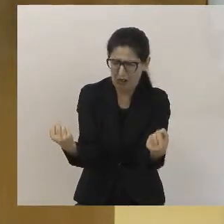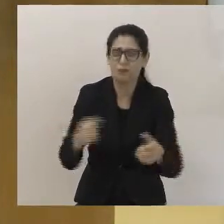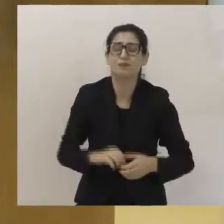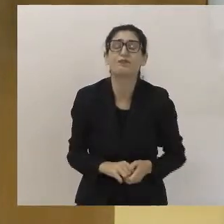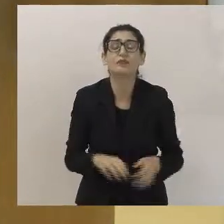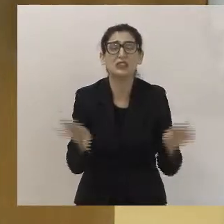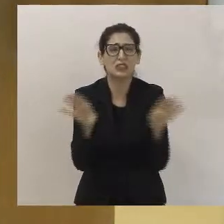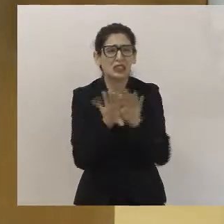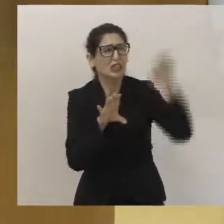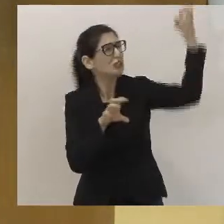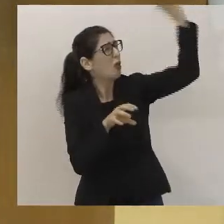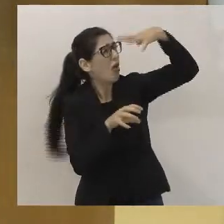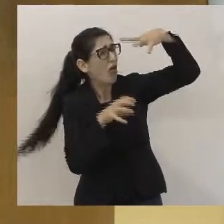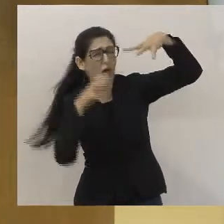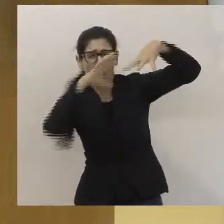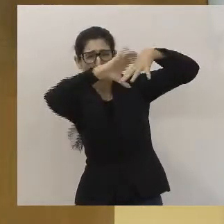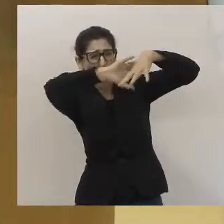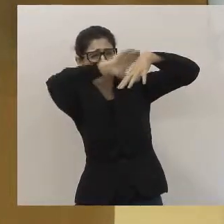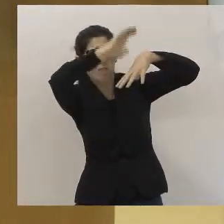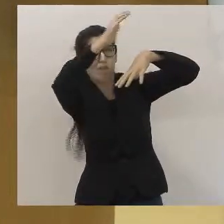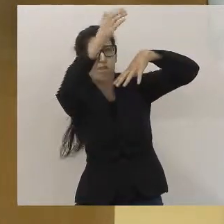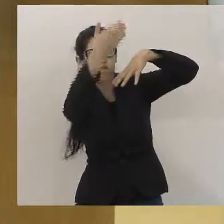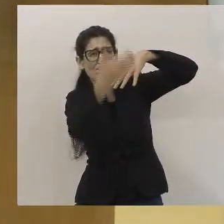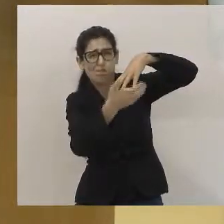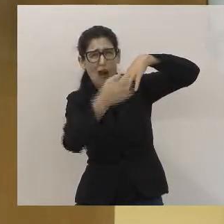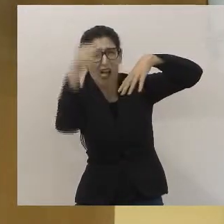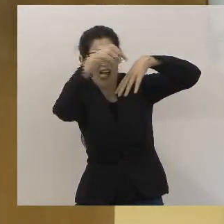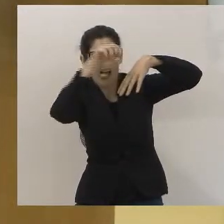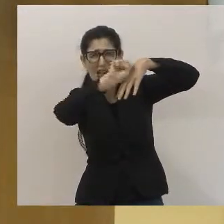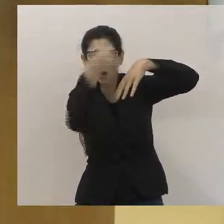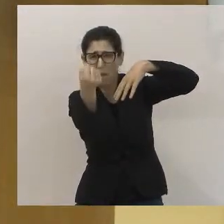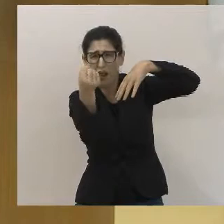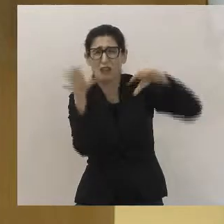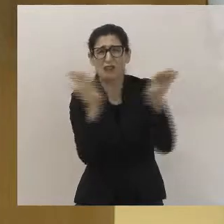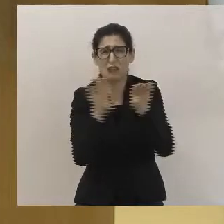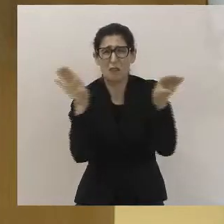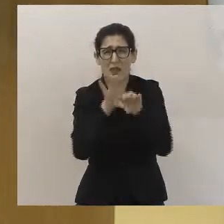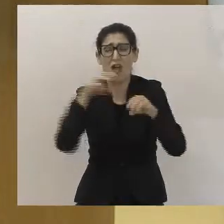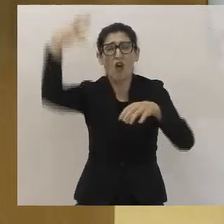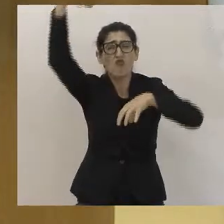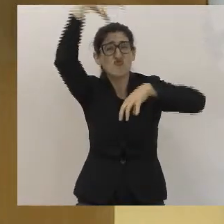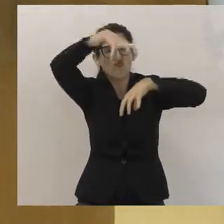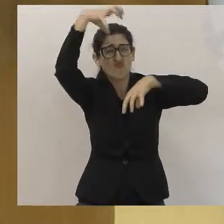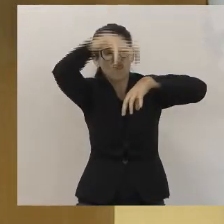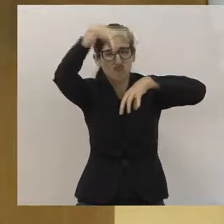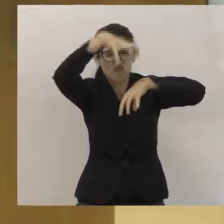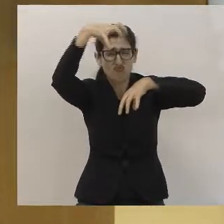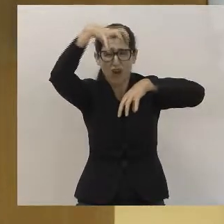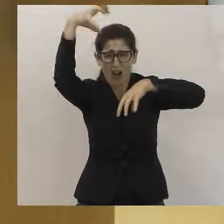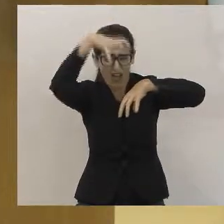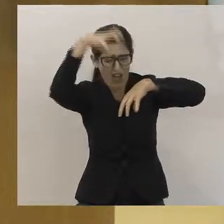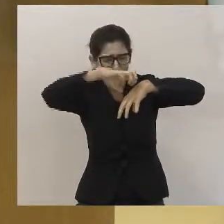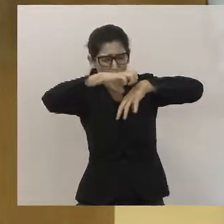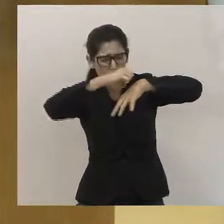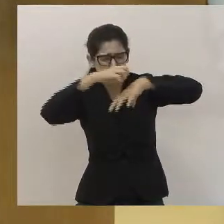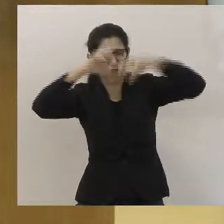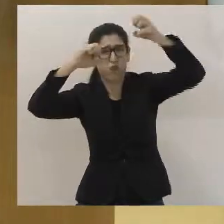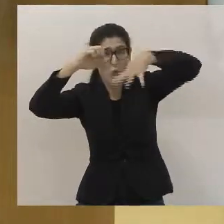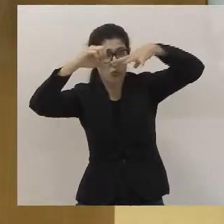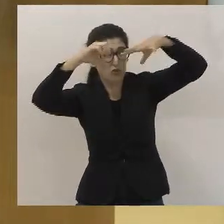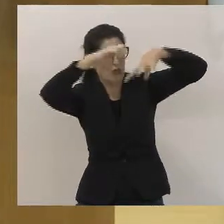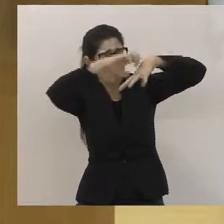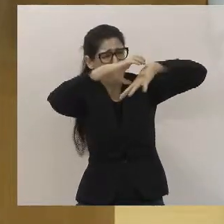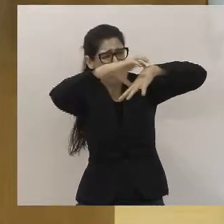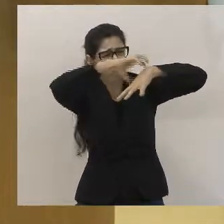tem um globo em cima dela que está quebrado ea chuva cai ali informa o que ali